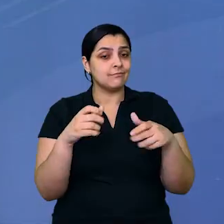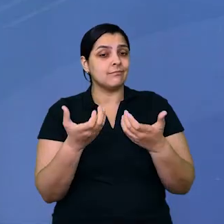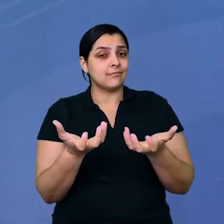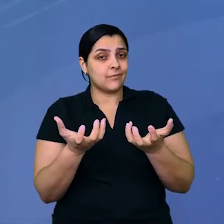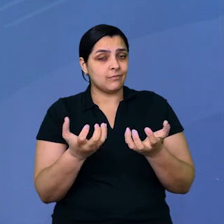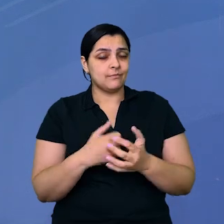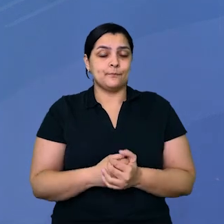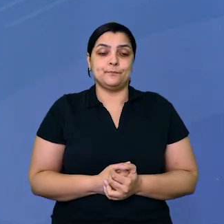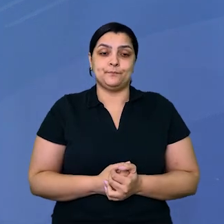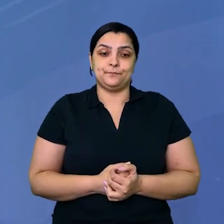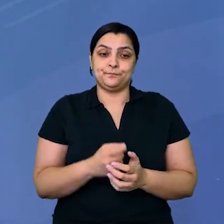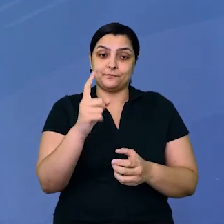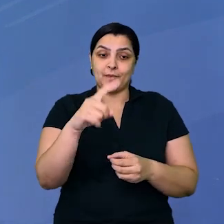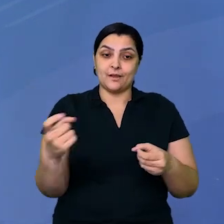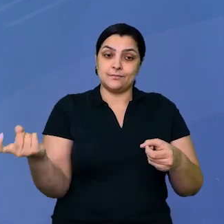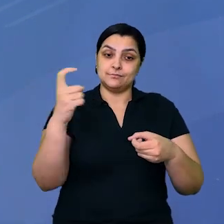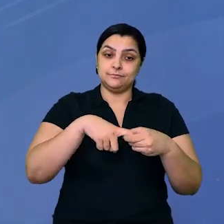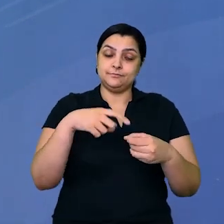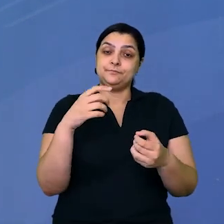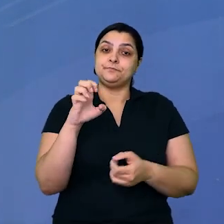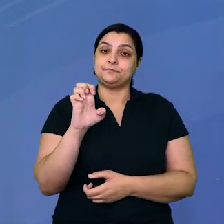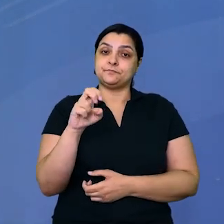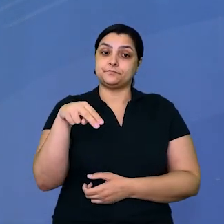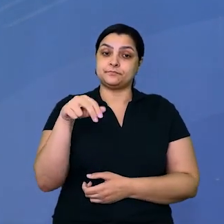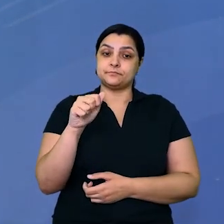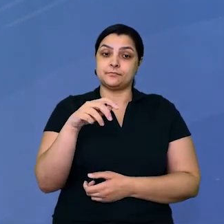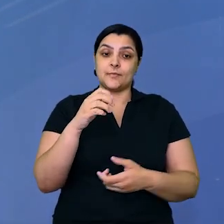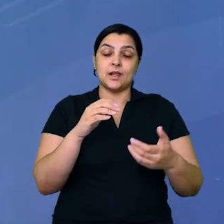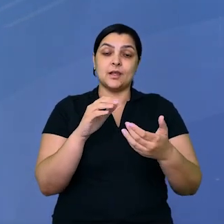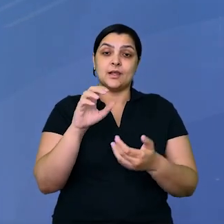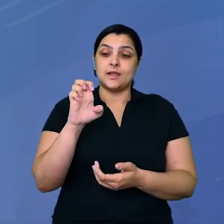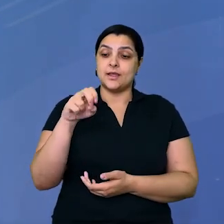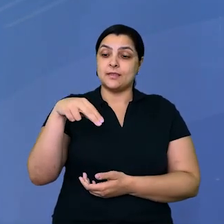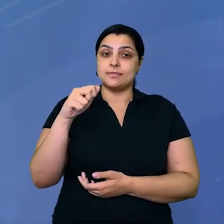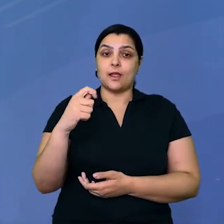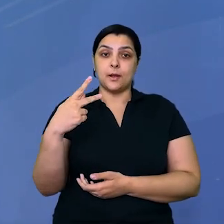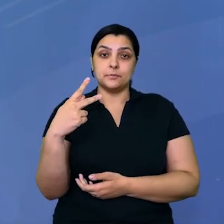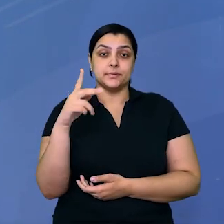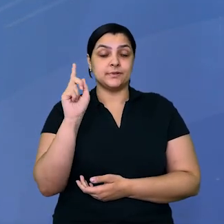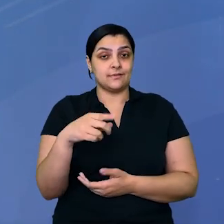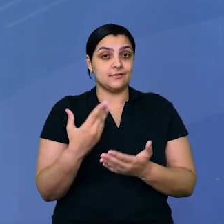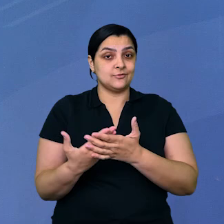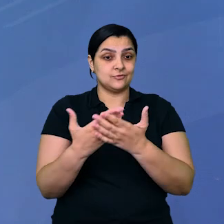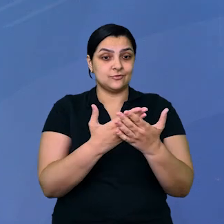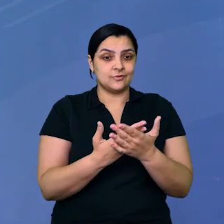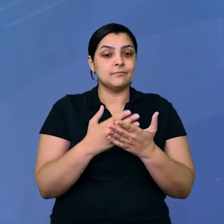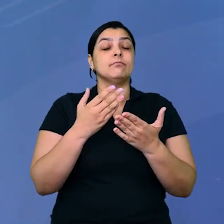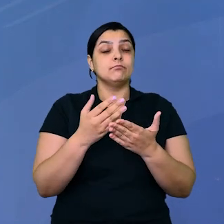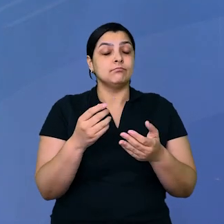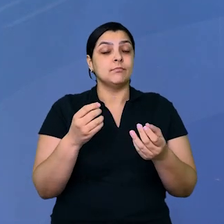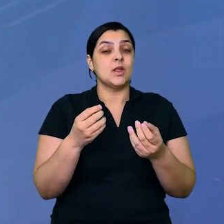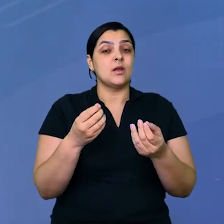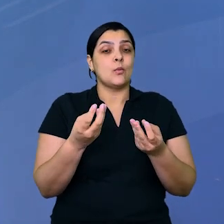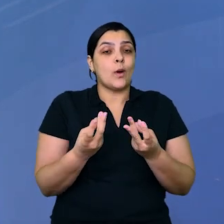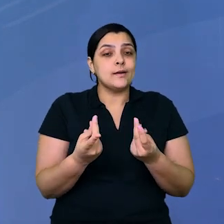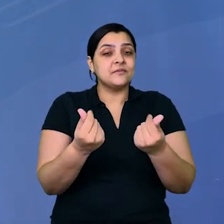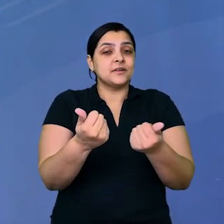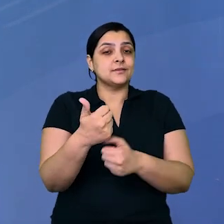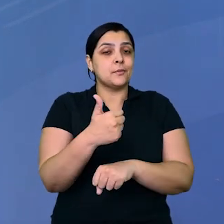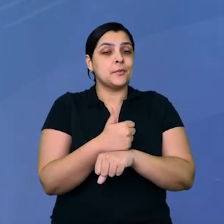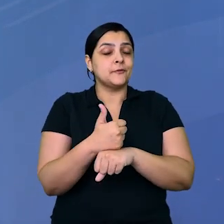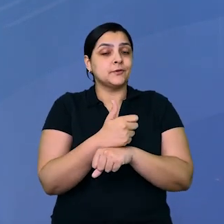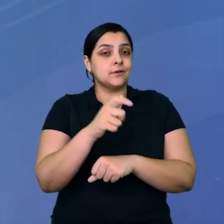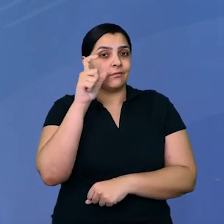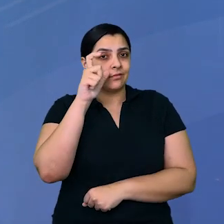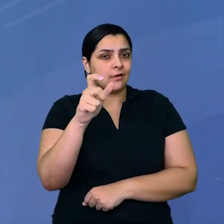capacitar. A iniciativa vinculada à Escola Nacional de Administração Pública, ENAP, aumenta as oportunidades de qualificação profissional de quem